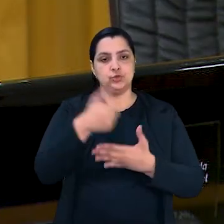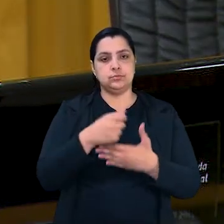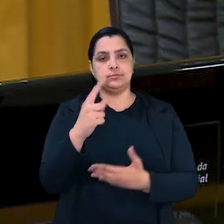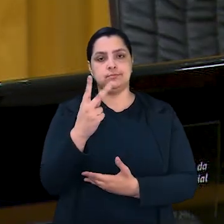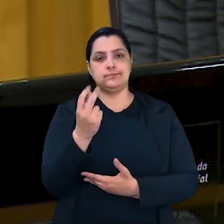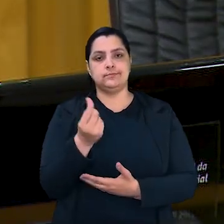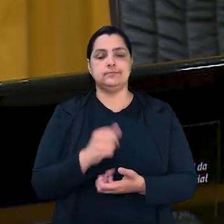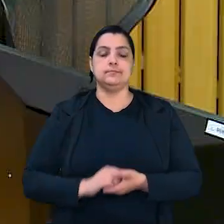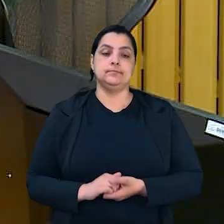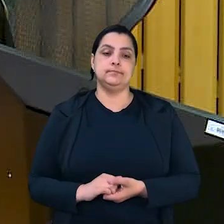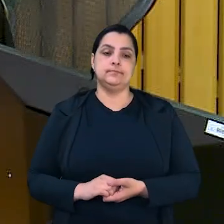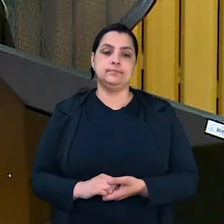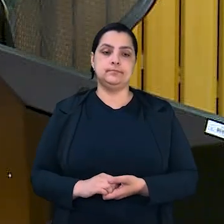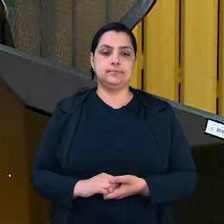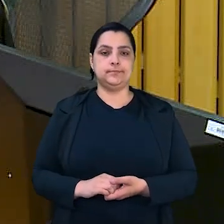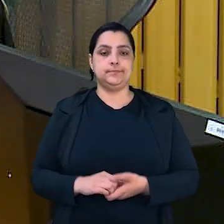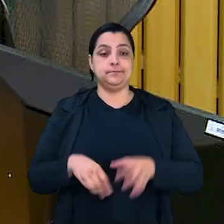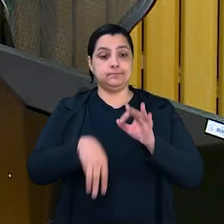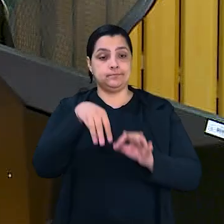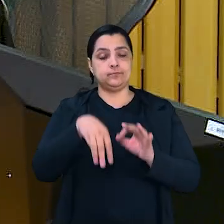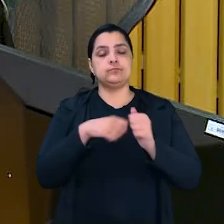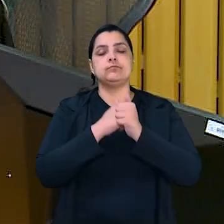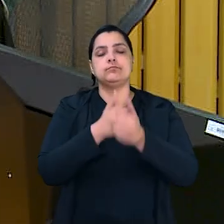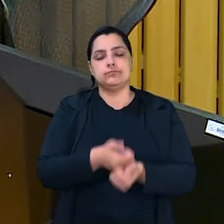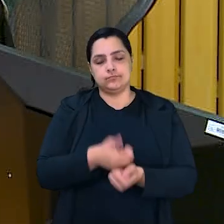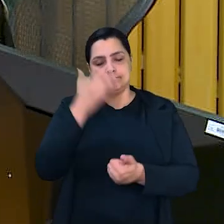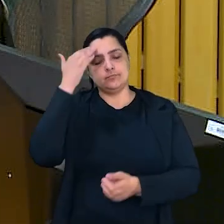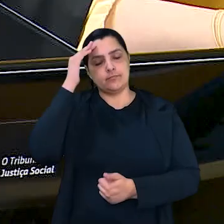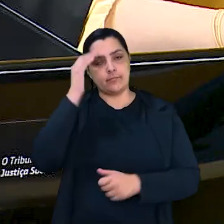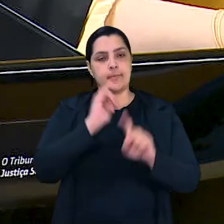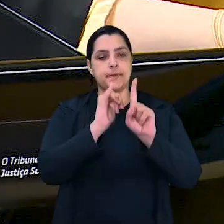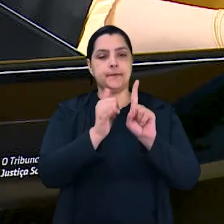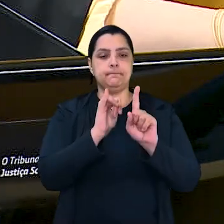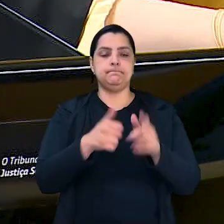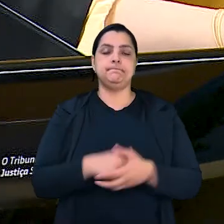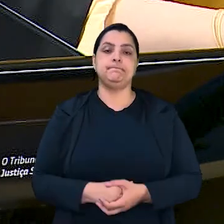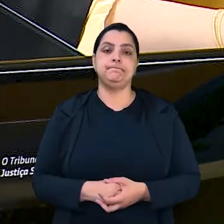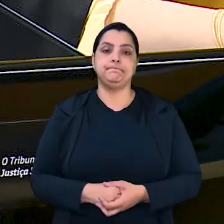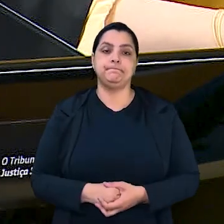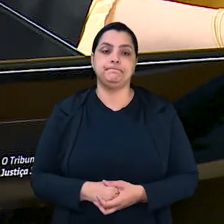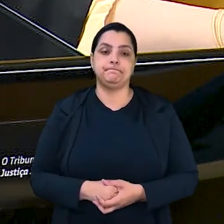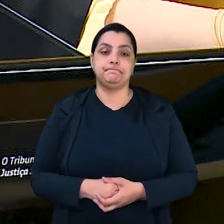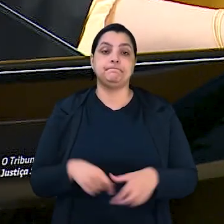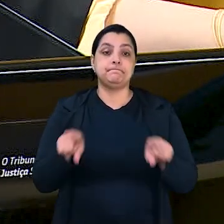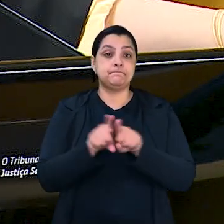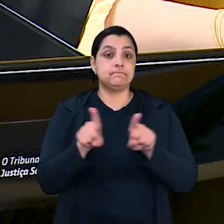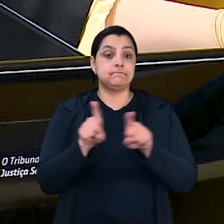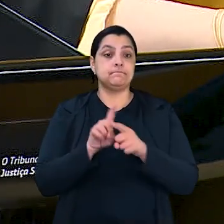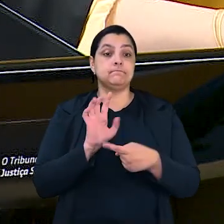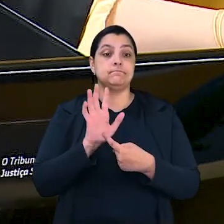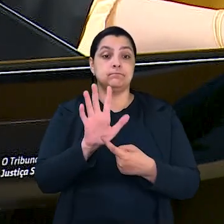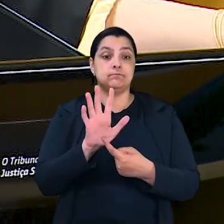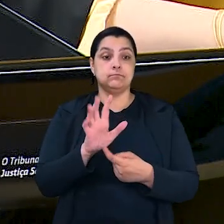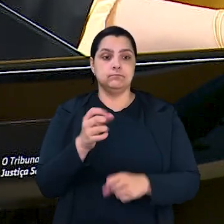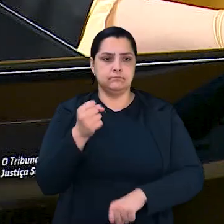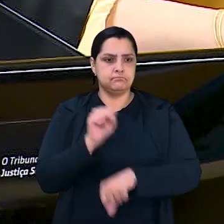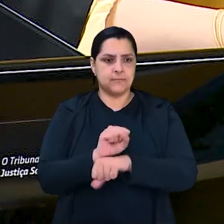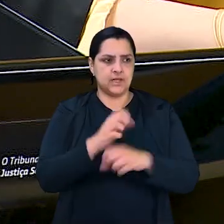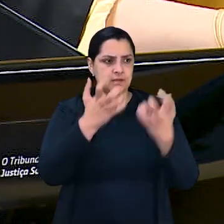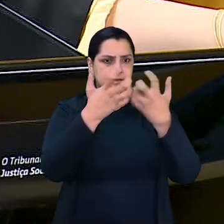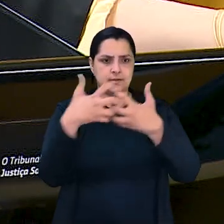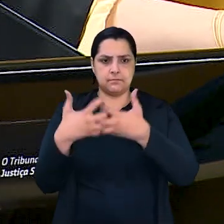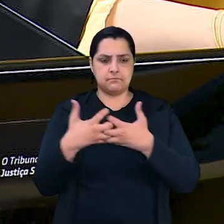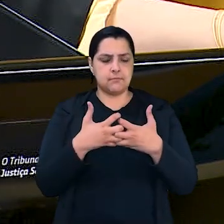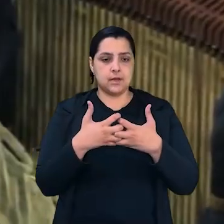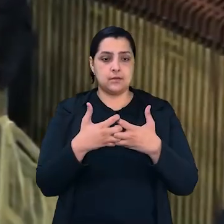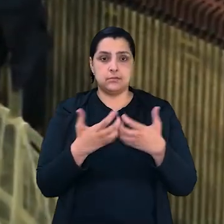súmula 126 do TST. Os ministros acompanharam o entendimento da relatora. O colegiado também destacou que a